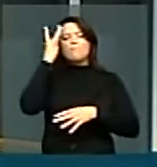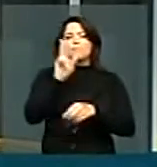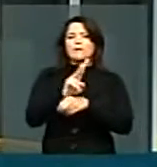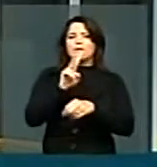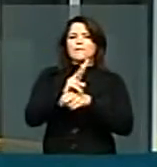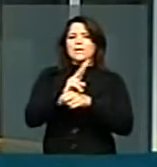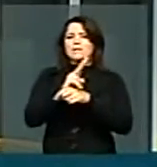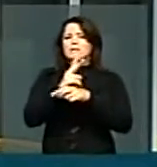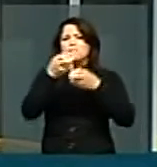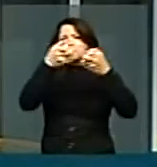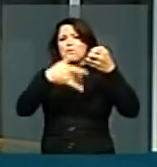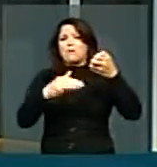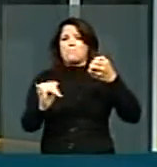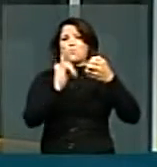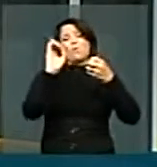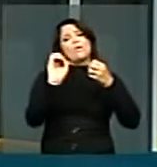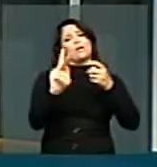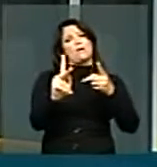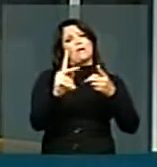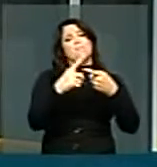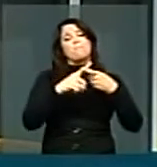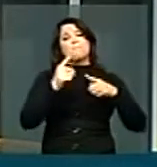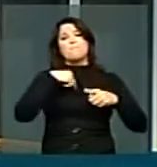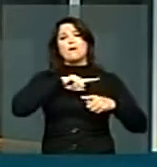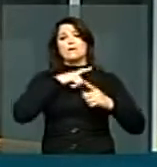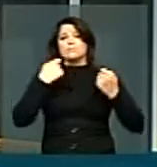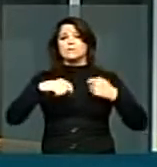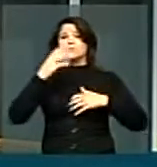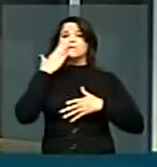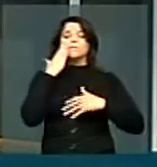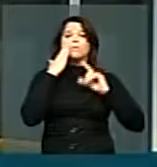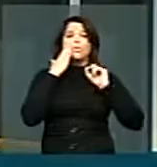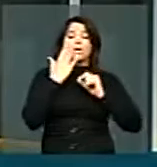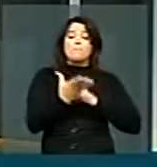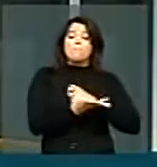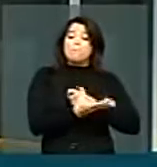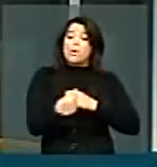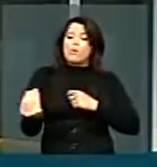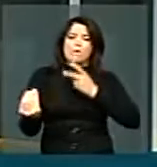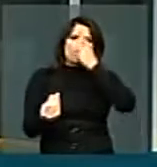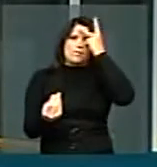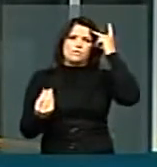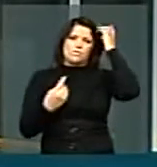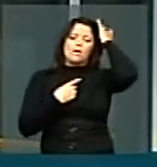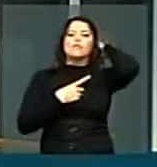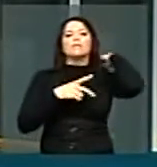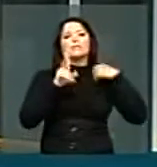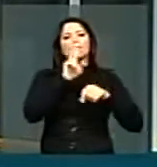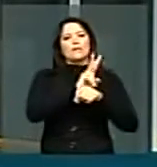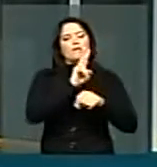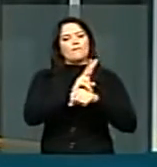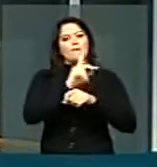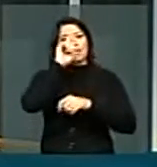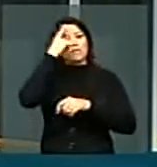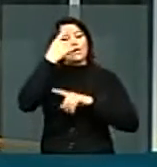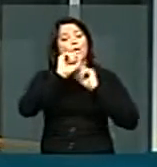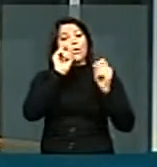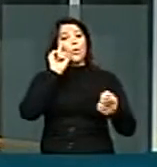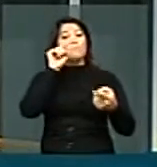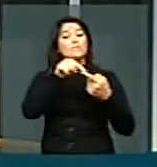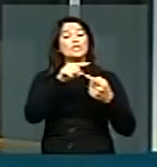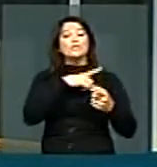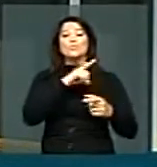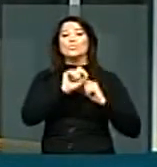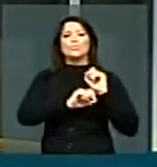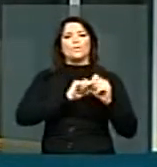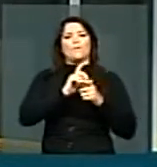com argumentos importantes, mas a gente tem que saber que muitos daqueles que defendem essa ideia têm como objetivo